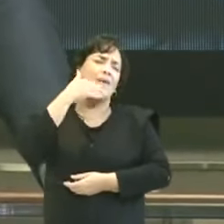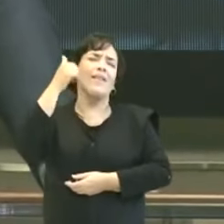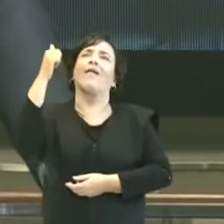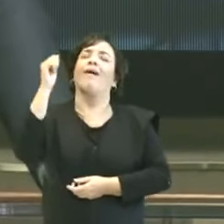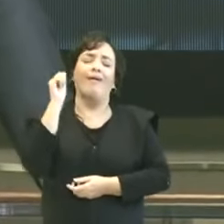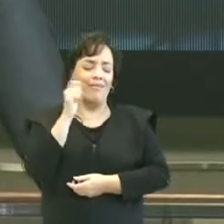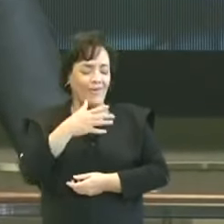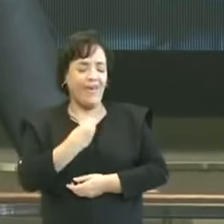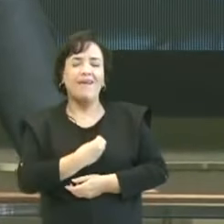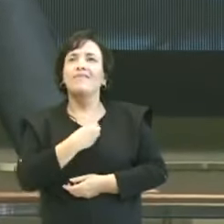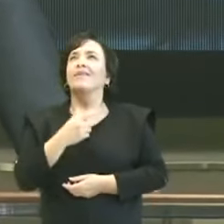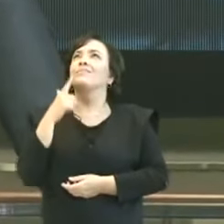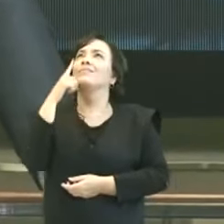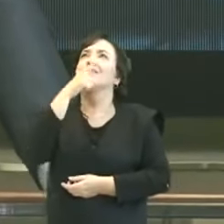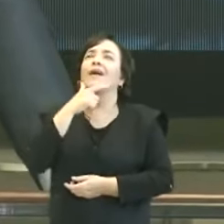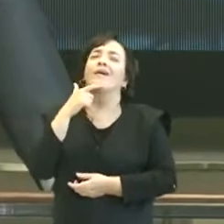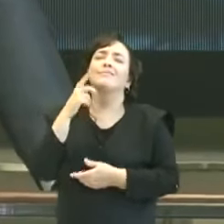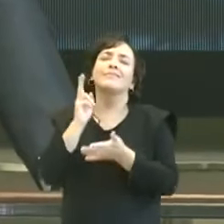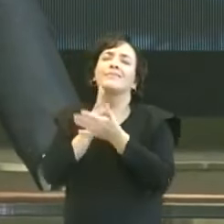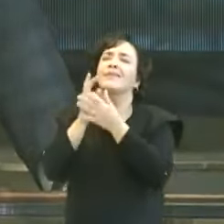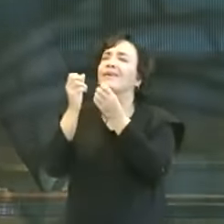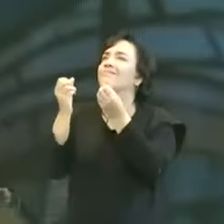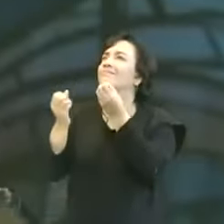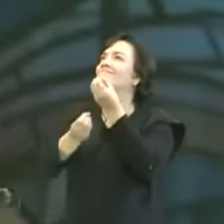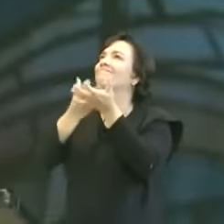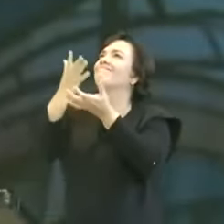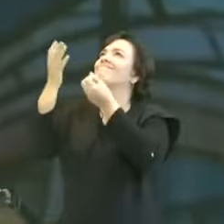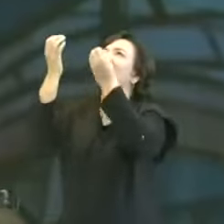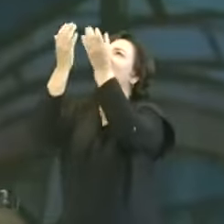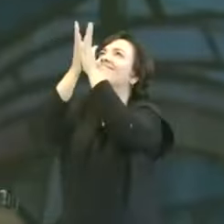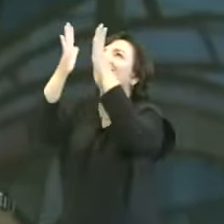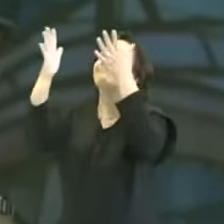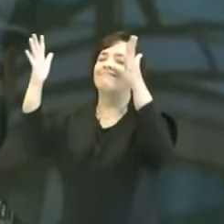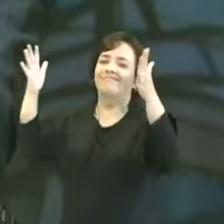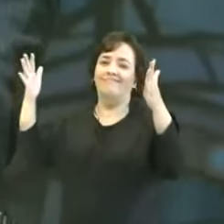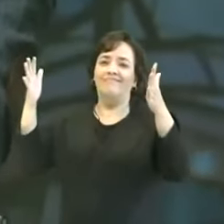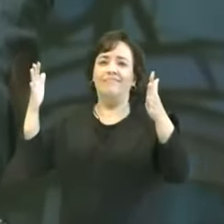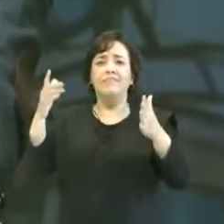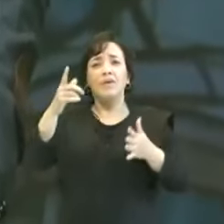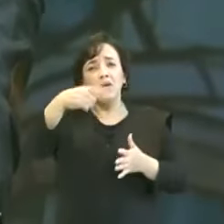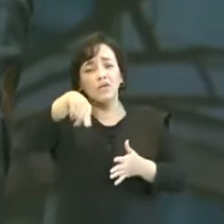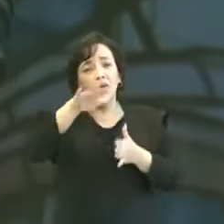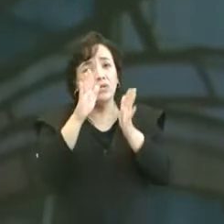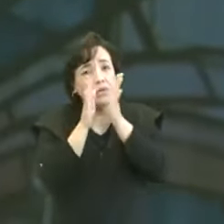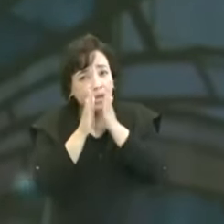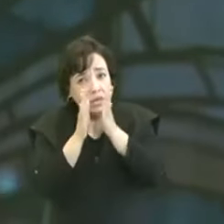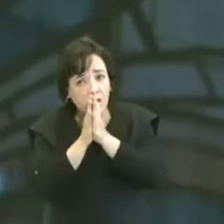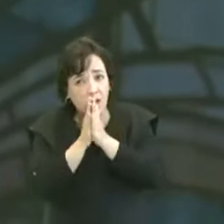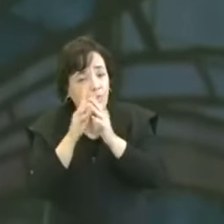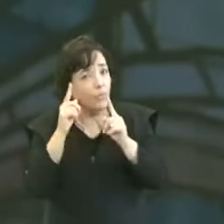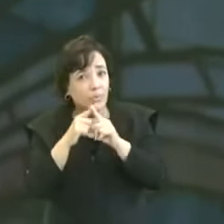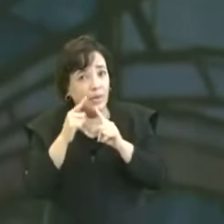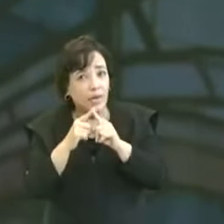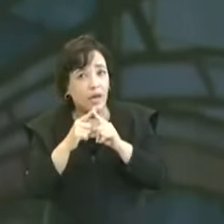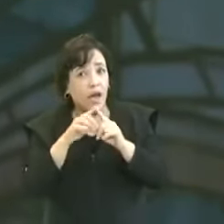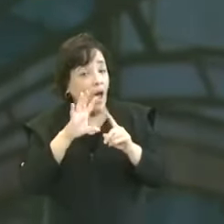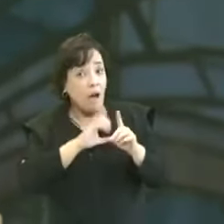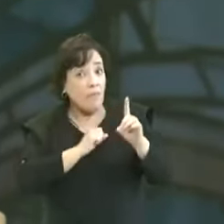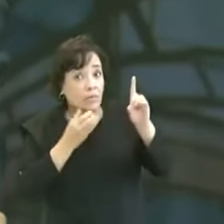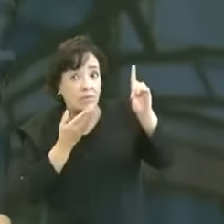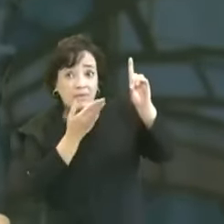isso os meus lábios te exaltarão. A gente ora porque ama, porque é